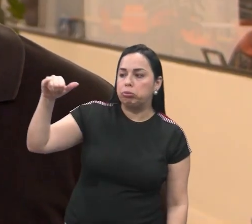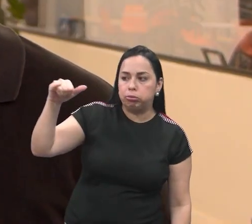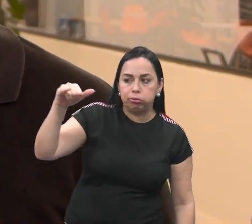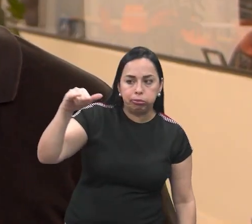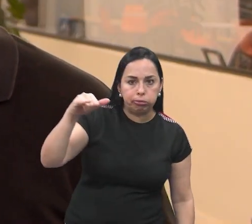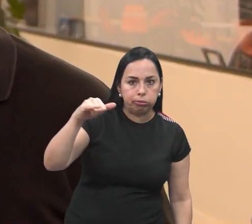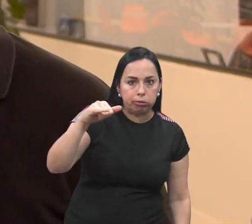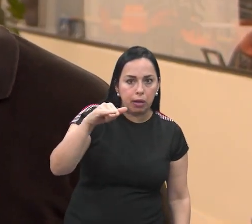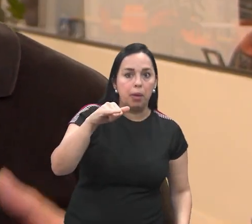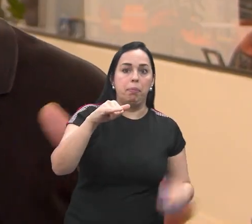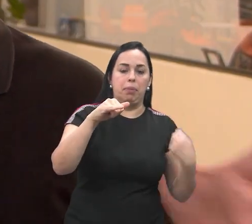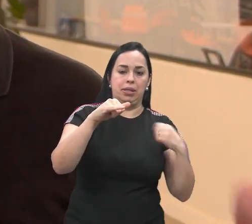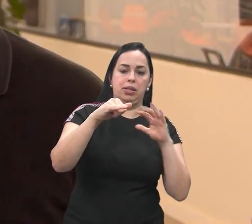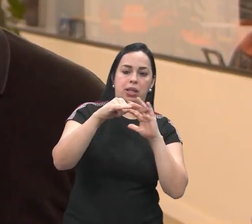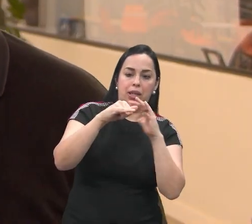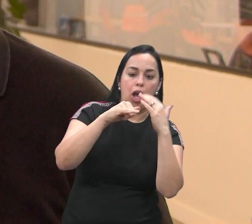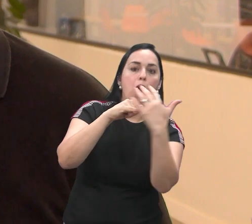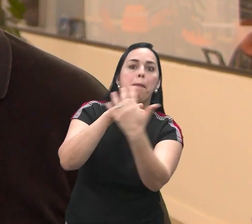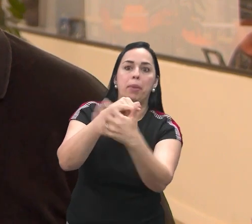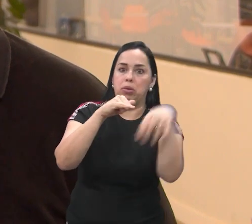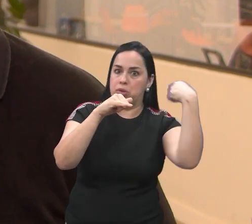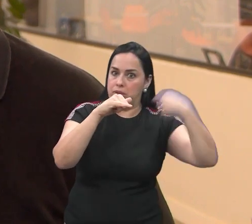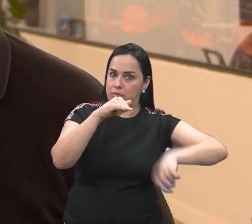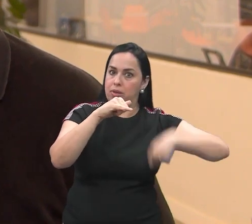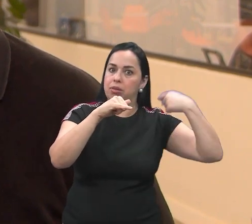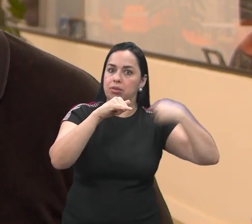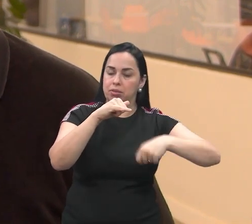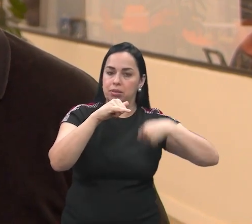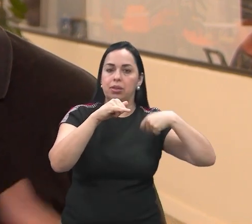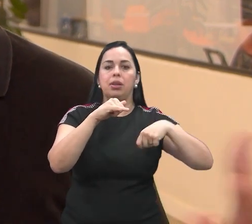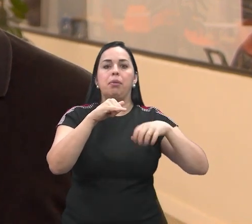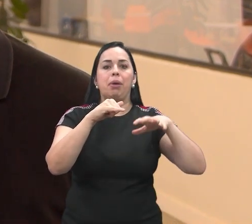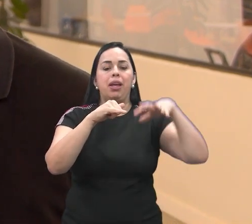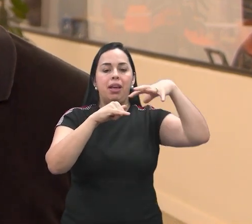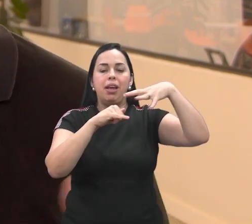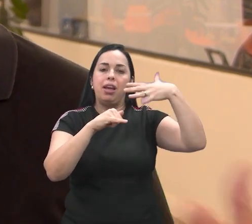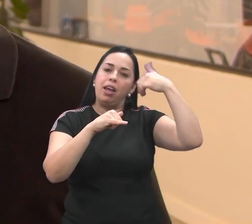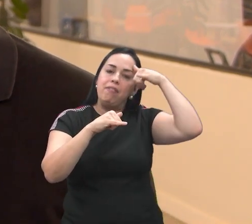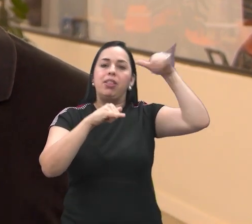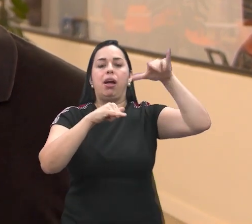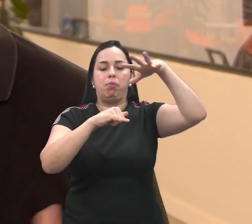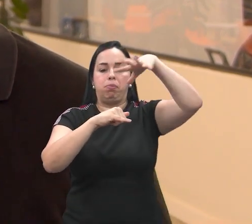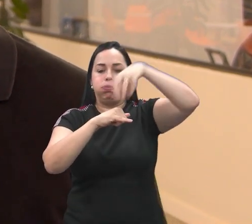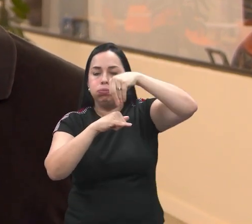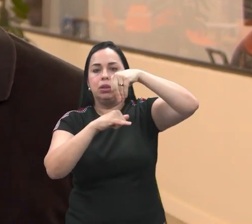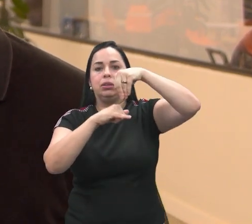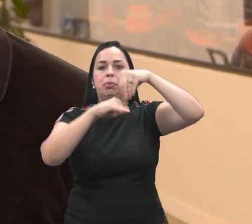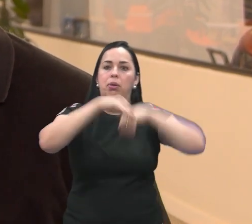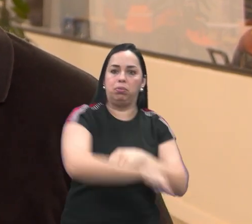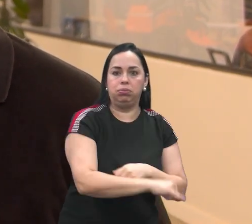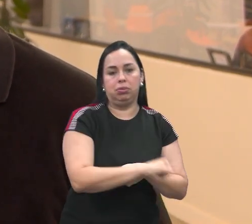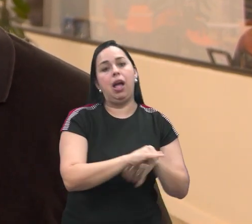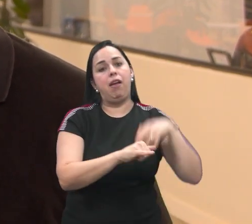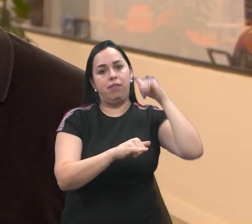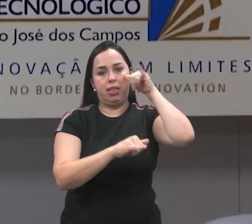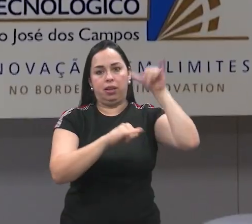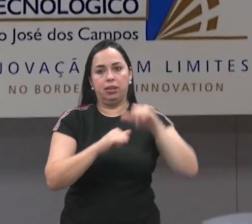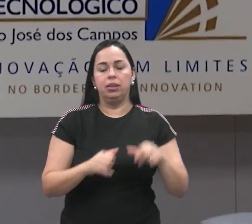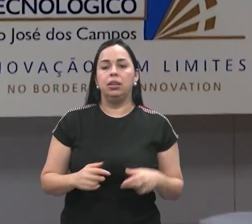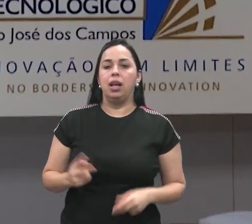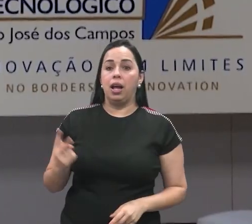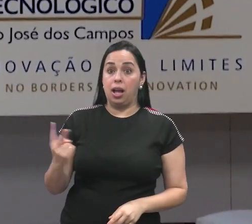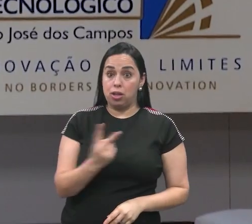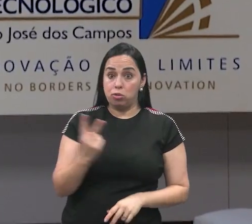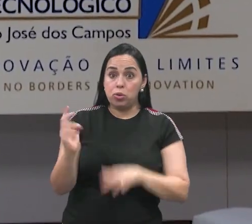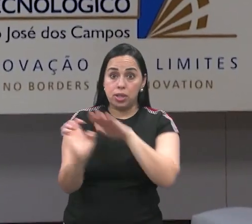aeronave toma um raio, você precisa proteger os sistemas dentro dela para que não haja um apagamento, um dano no display, qualquer coisa assim.